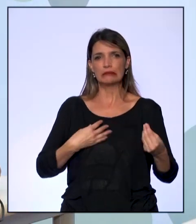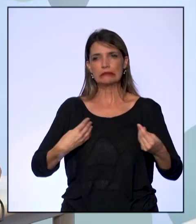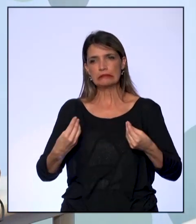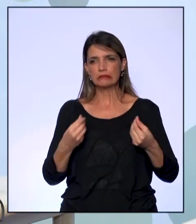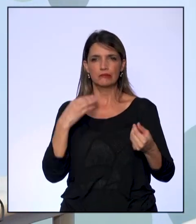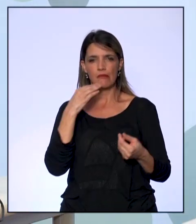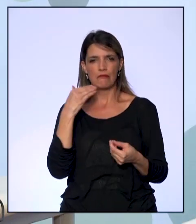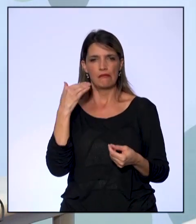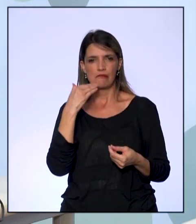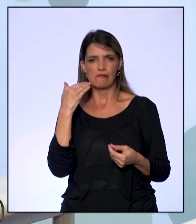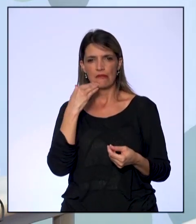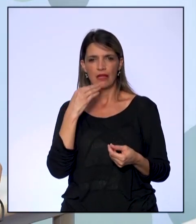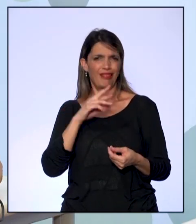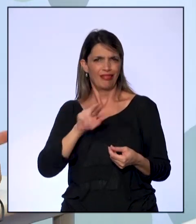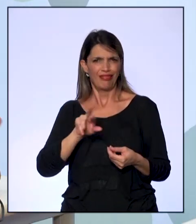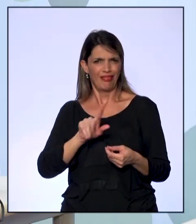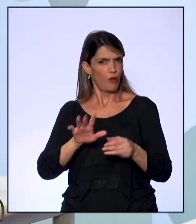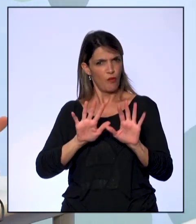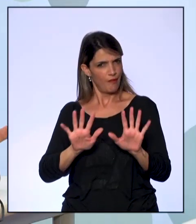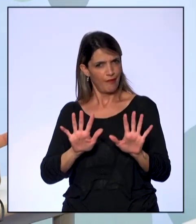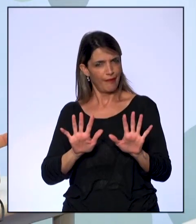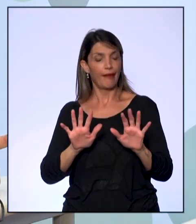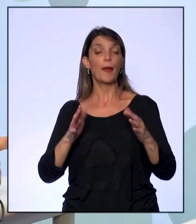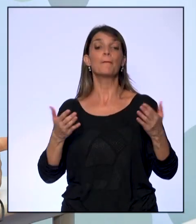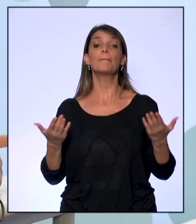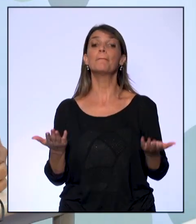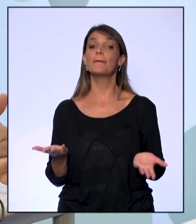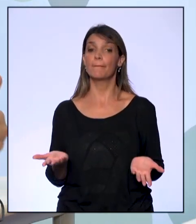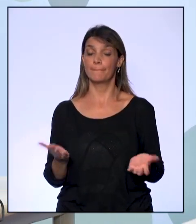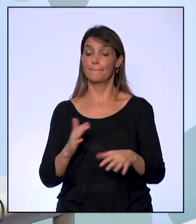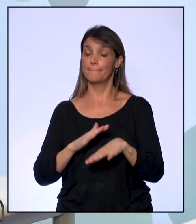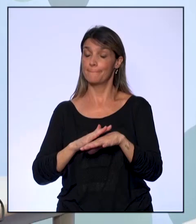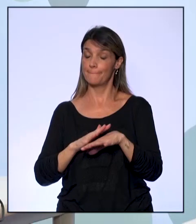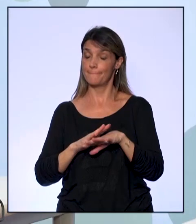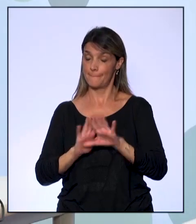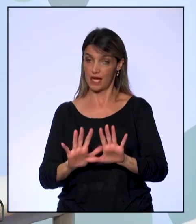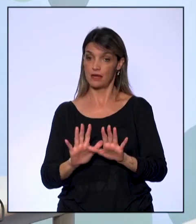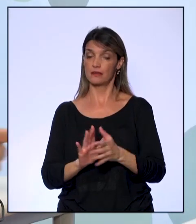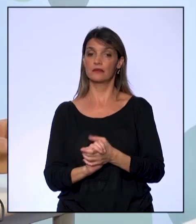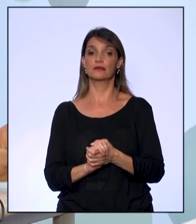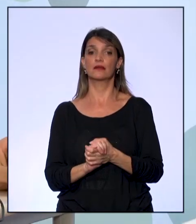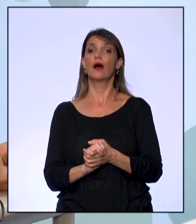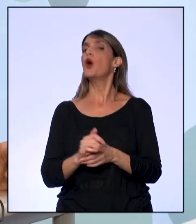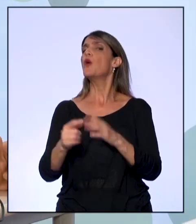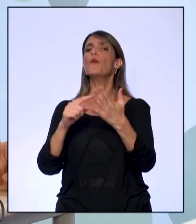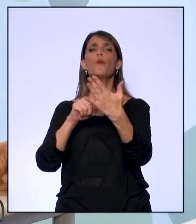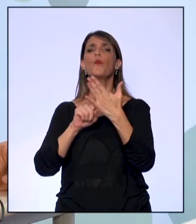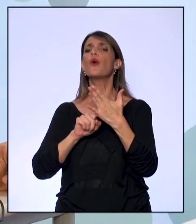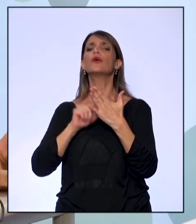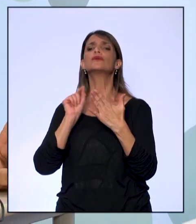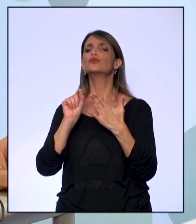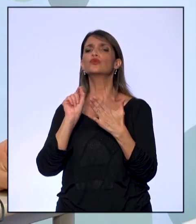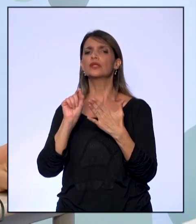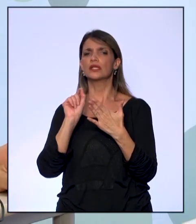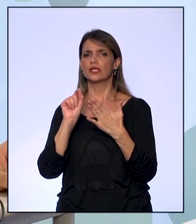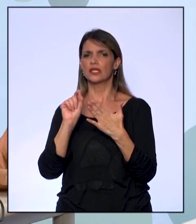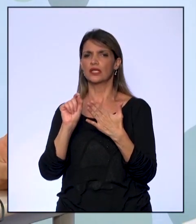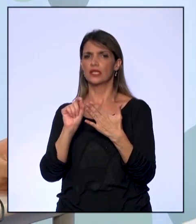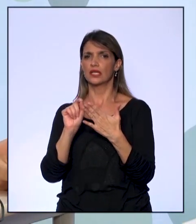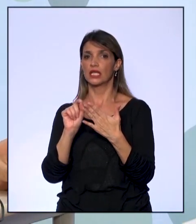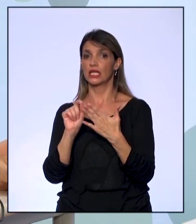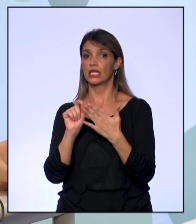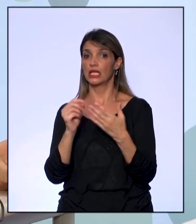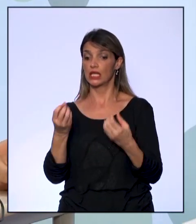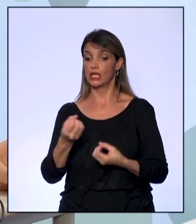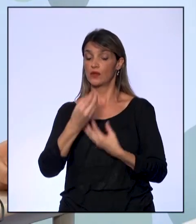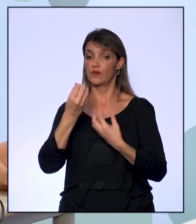dificuldade então pessoal o sentido literal das duas palavras nos traz uma informação implícita olha